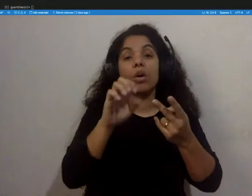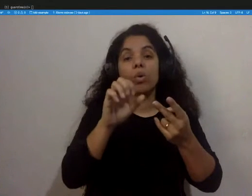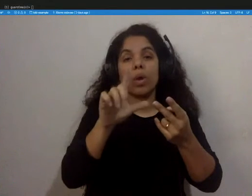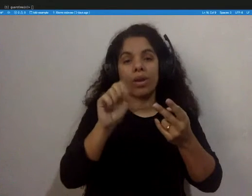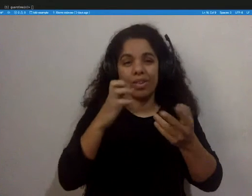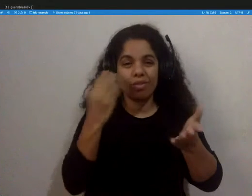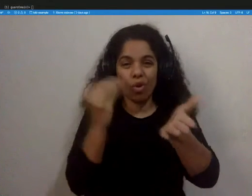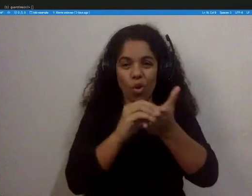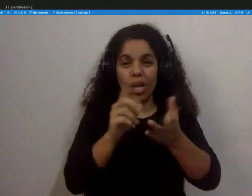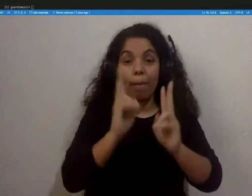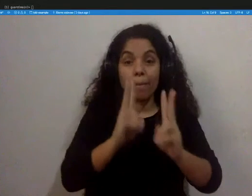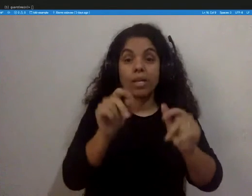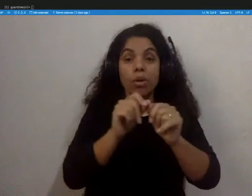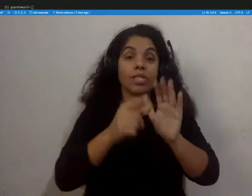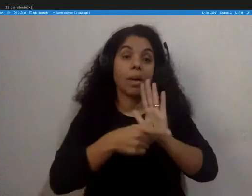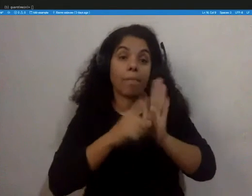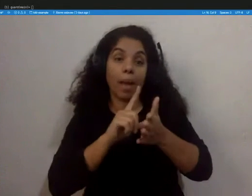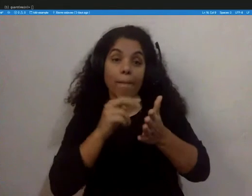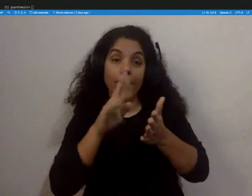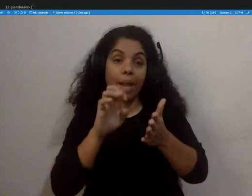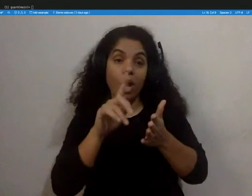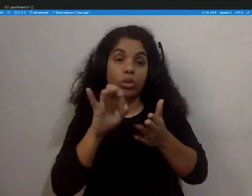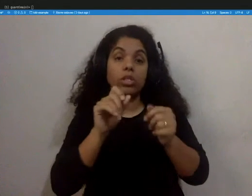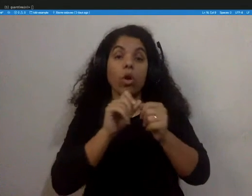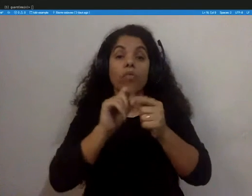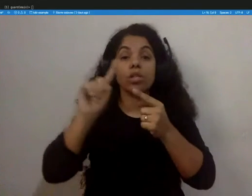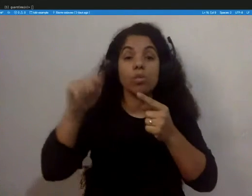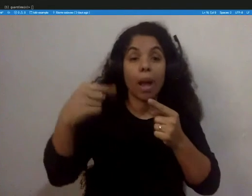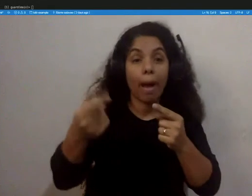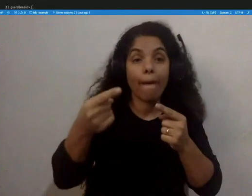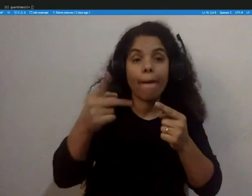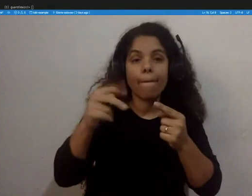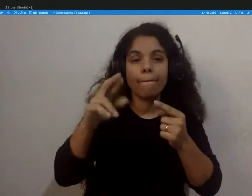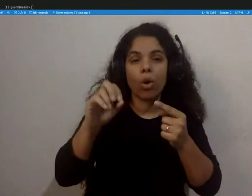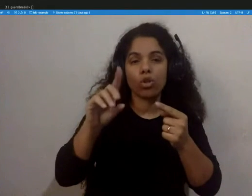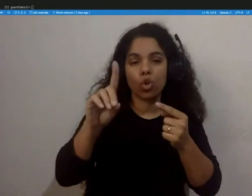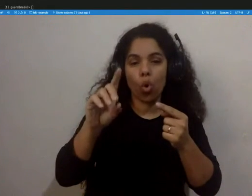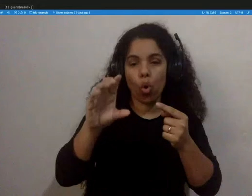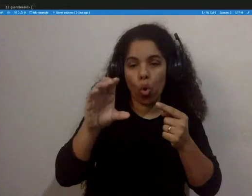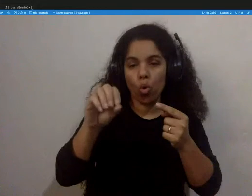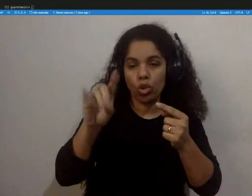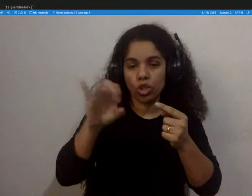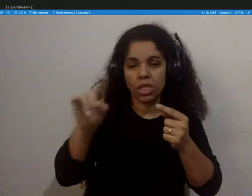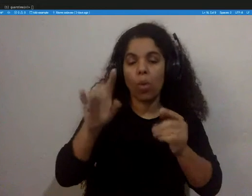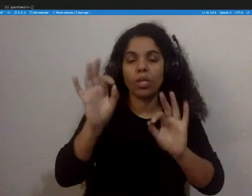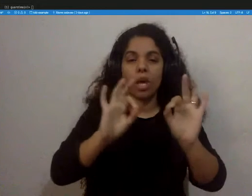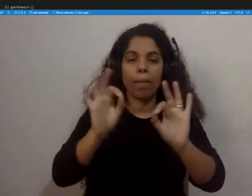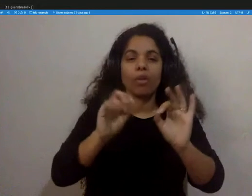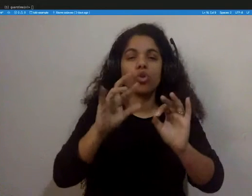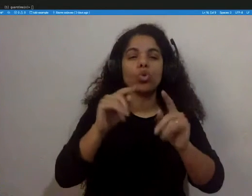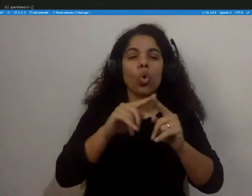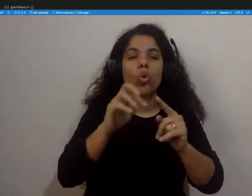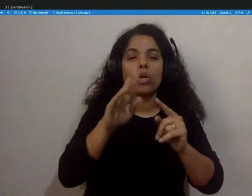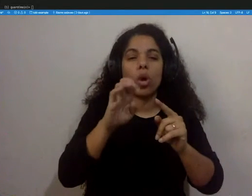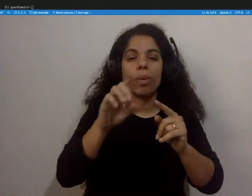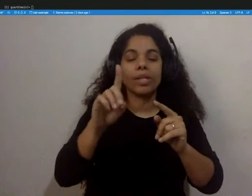o mesmo que eu fiz para pré-condição, eu faço para pós-condição aqui em cima. Isso é mais uma estrutura e vamos dizer assim, é um trade-off da